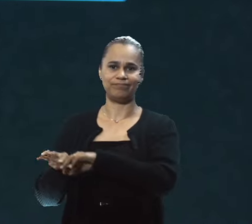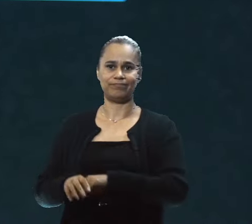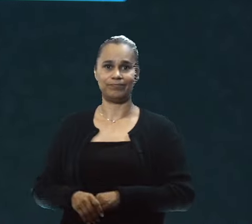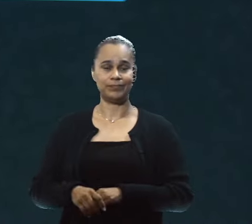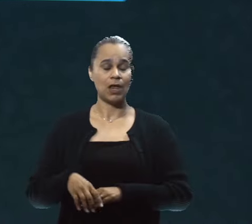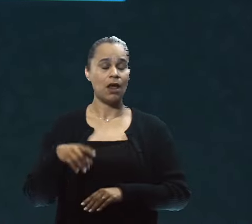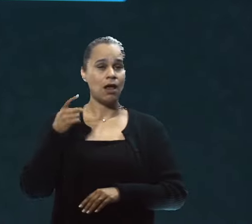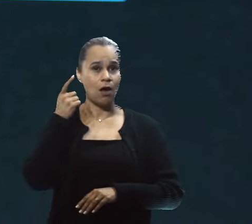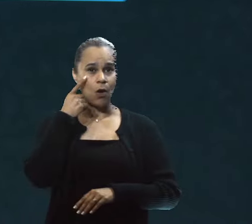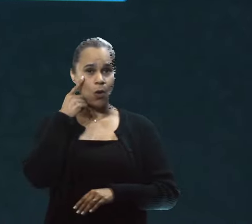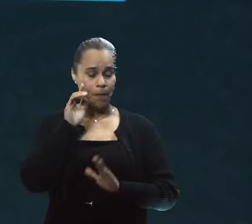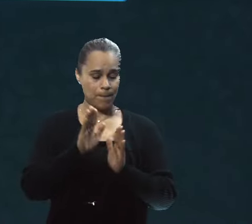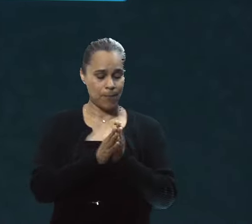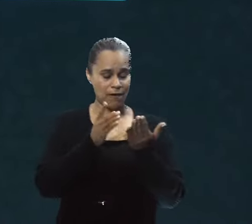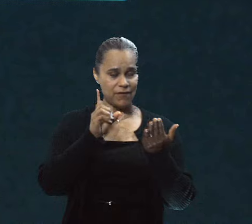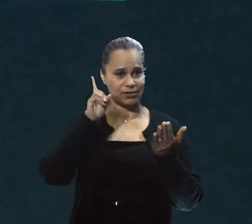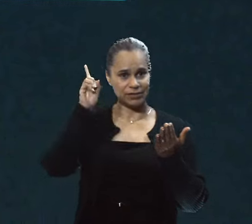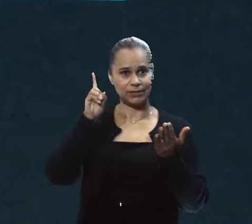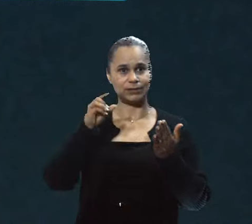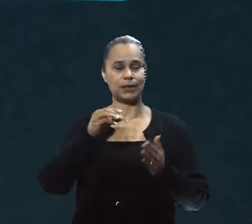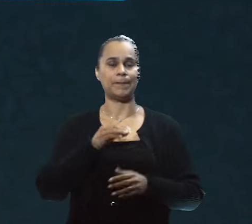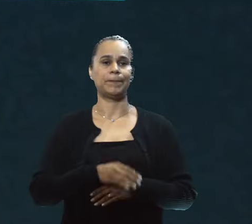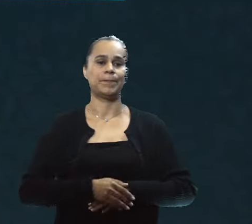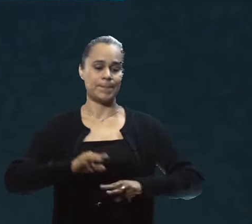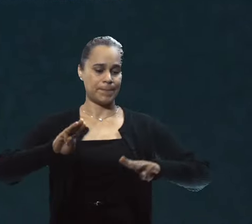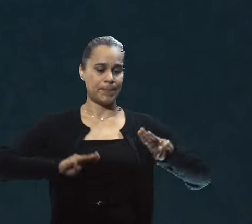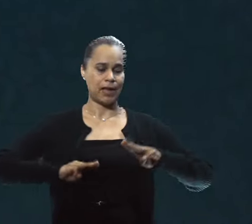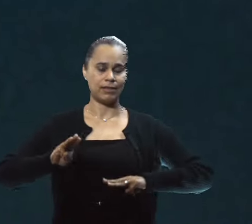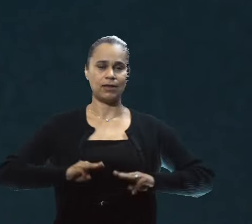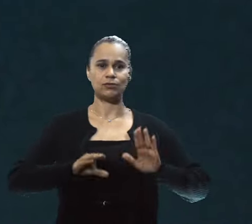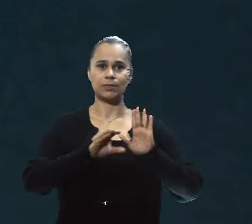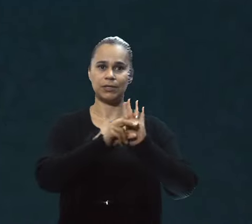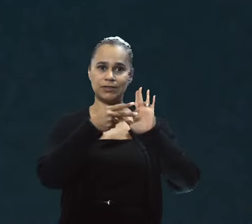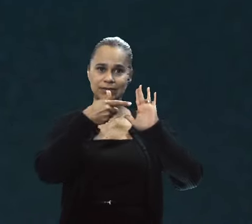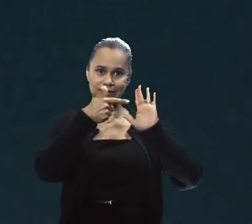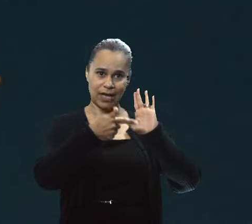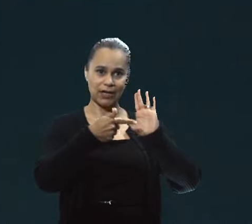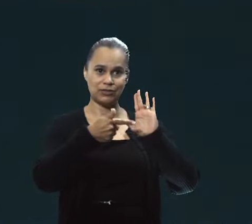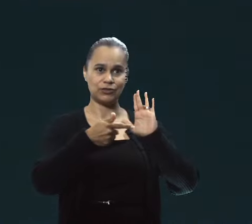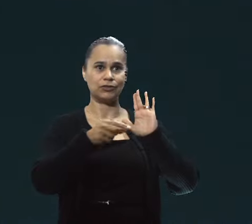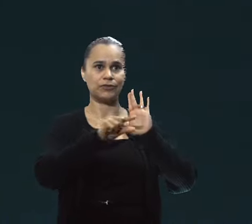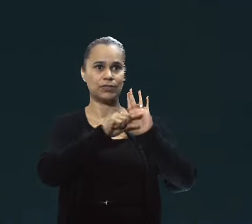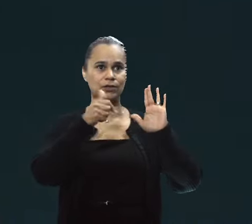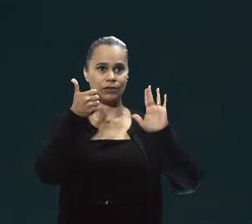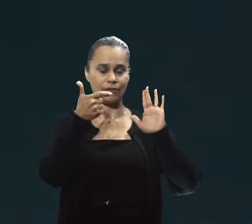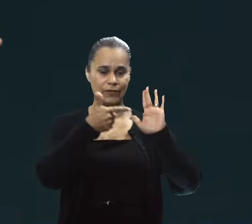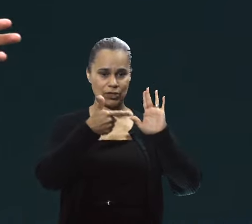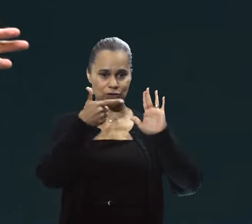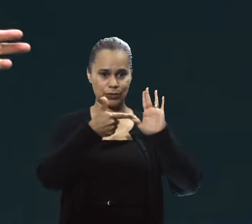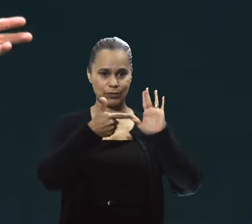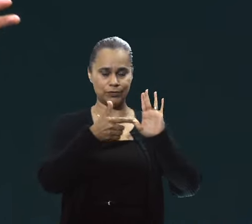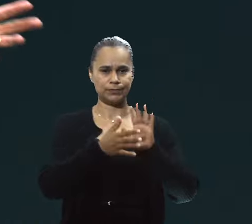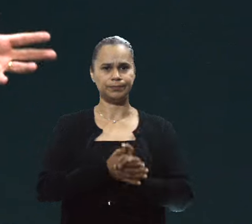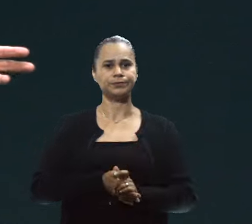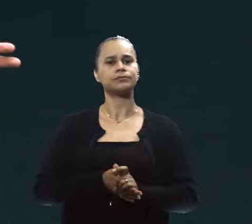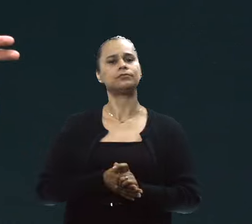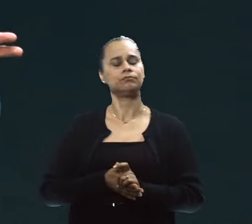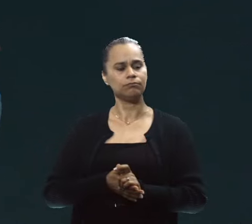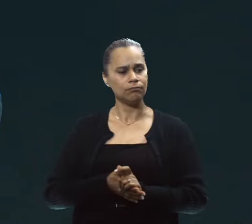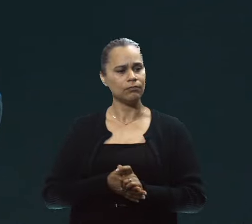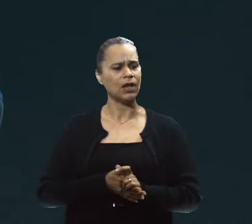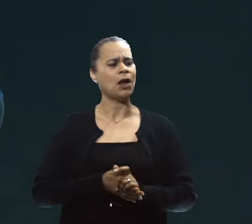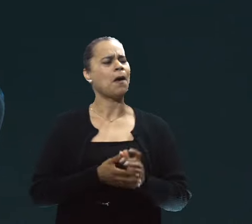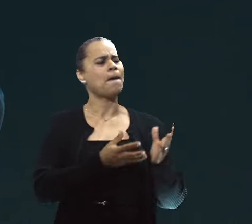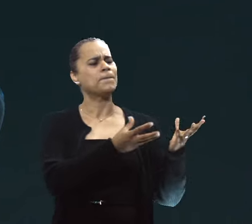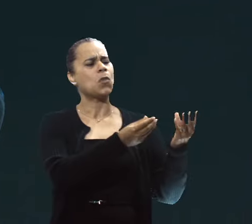Olha o que a Bíblia diz em Mateus 7:22. Muitos me dirão naquele dia: Senhor, Senhor,